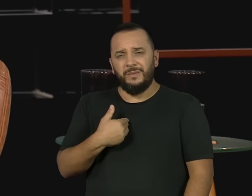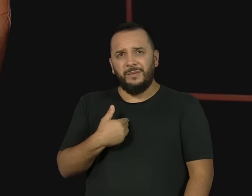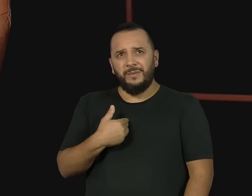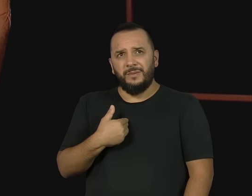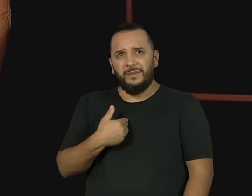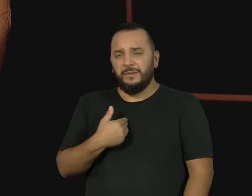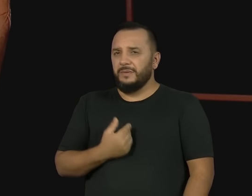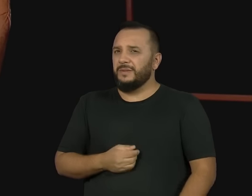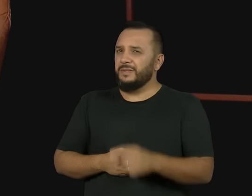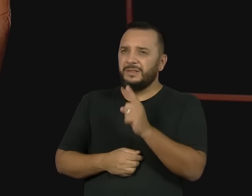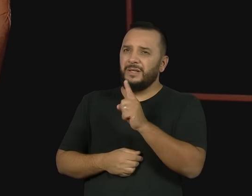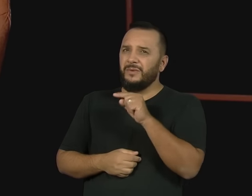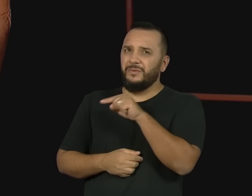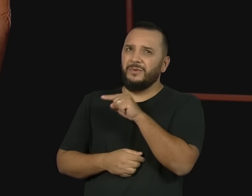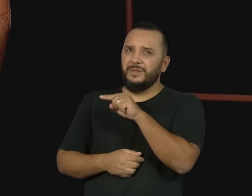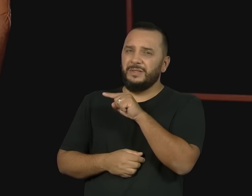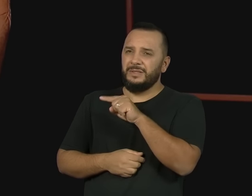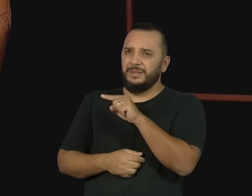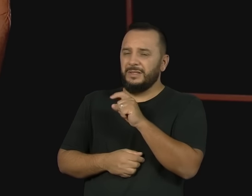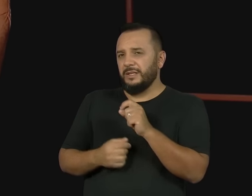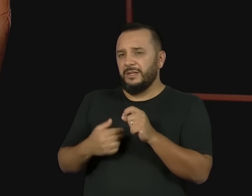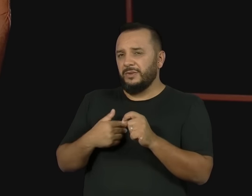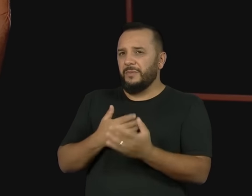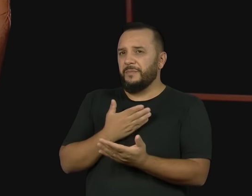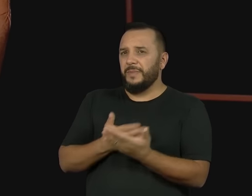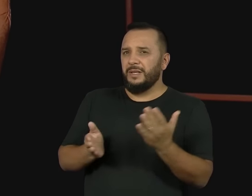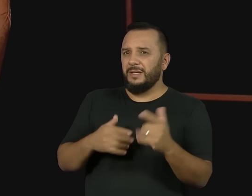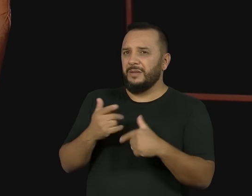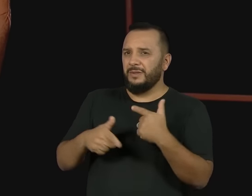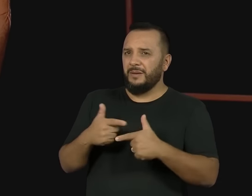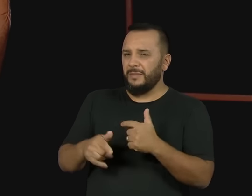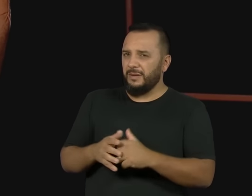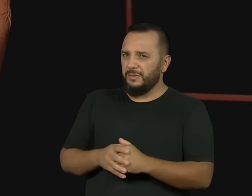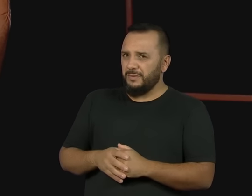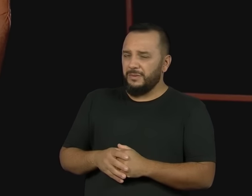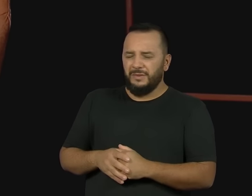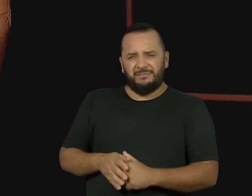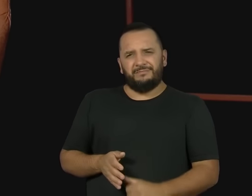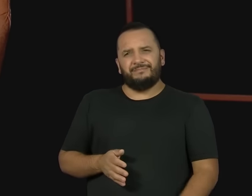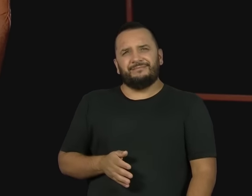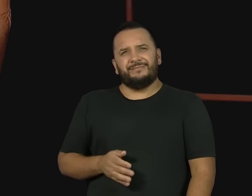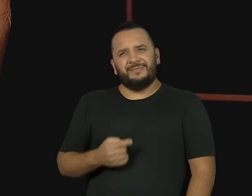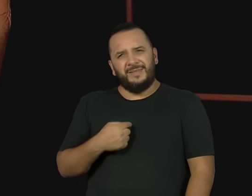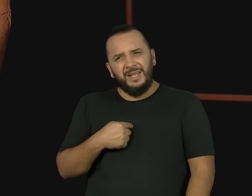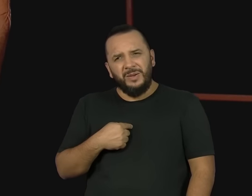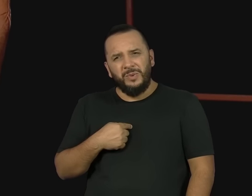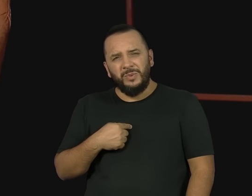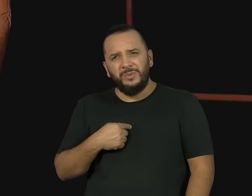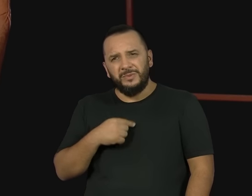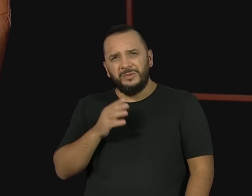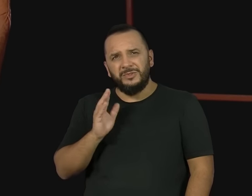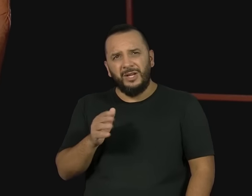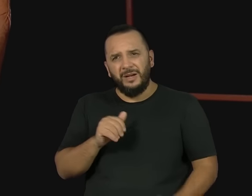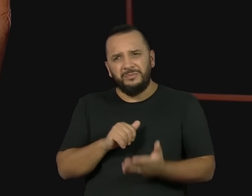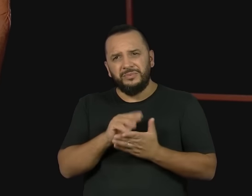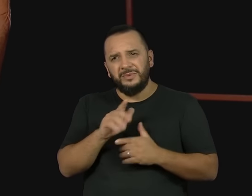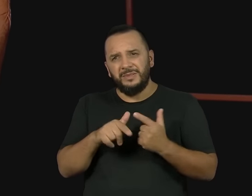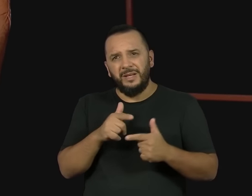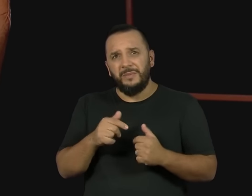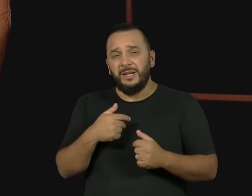Ele disse, não, você está tirando o nosso pão. E aí eu falei, é? Bom, então vou contar